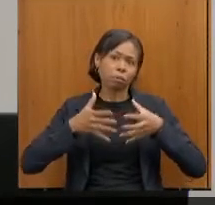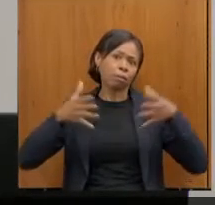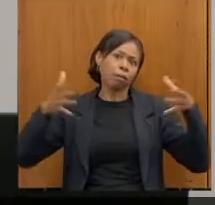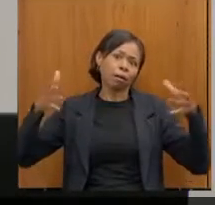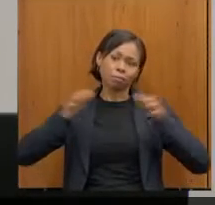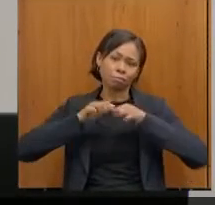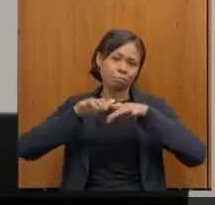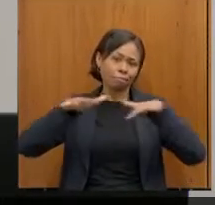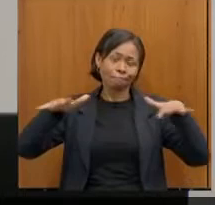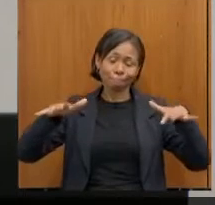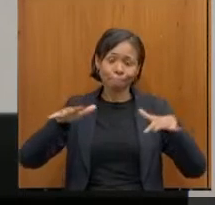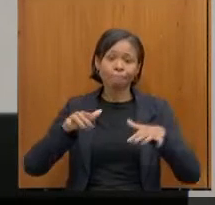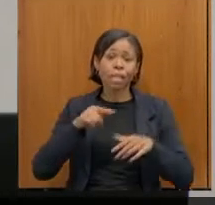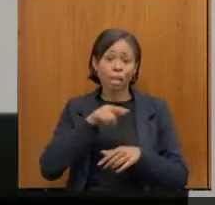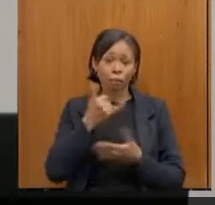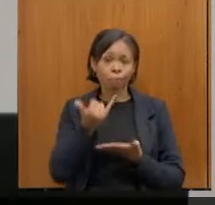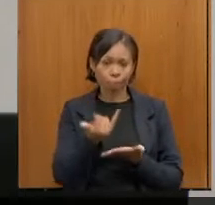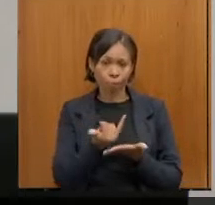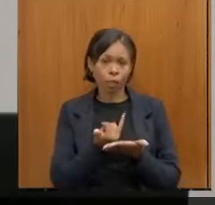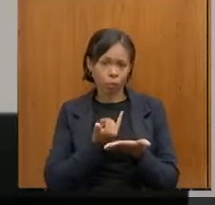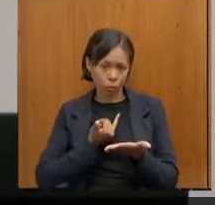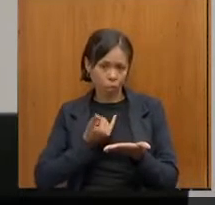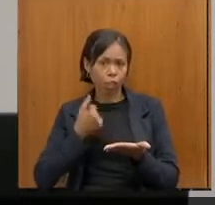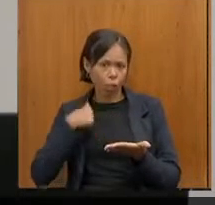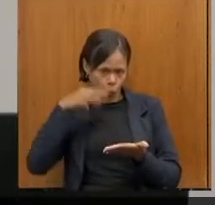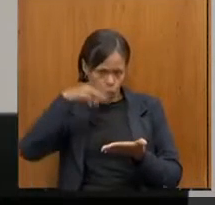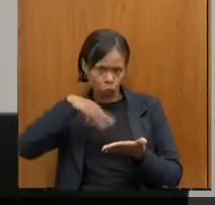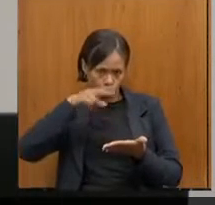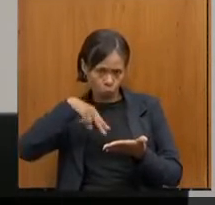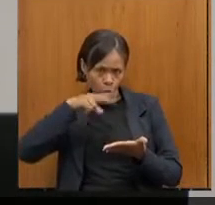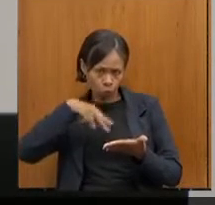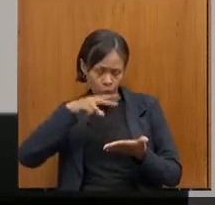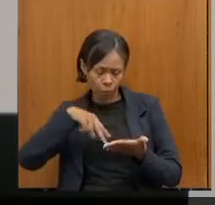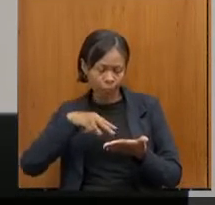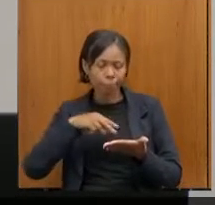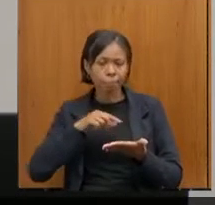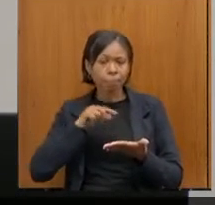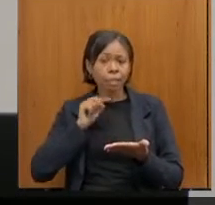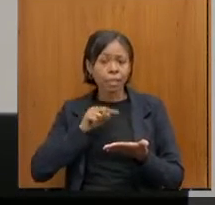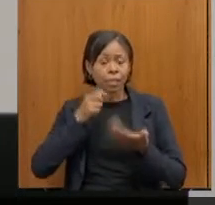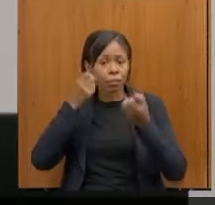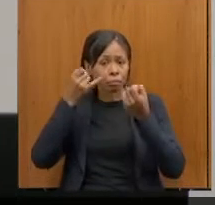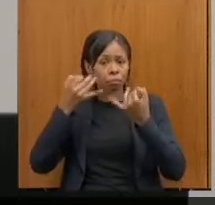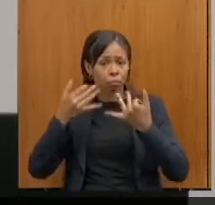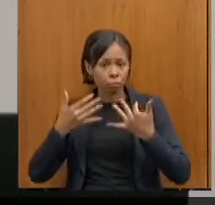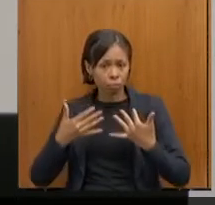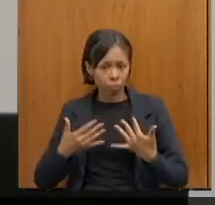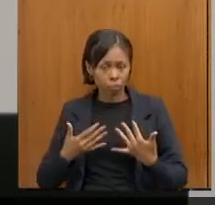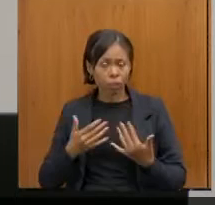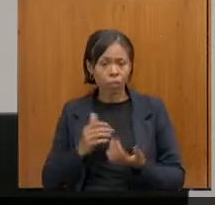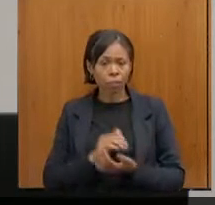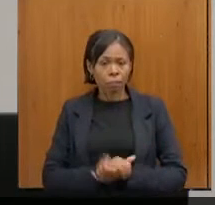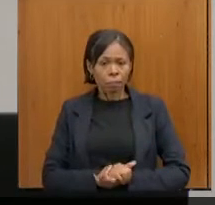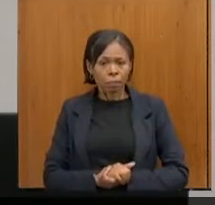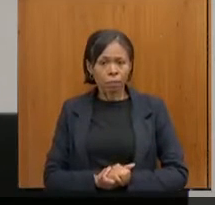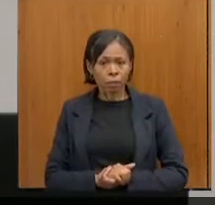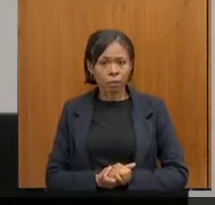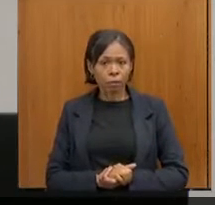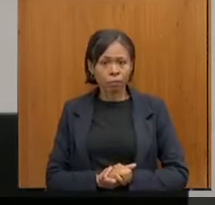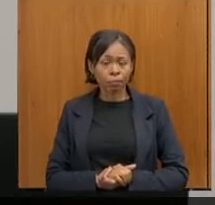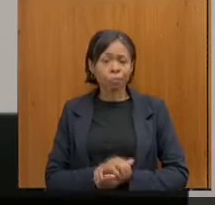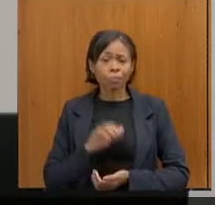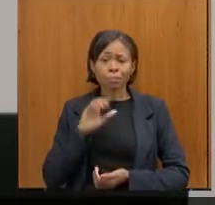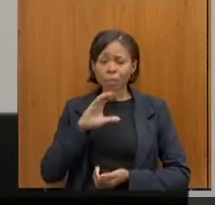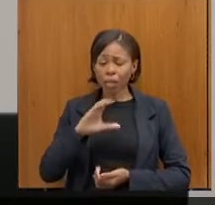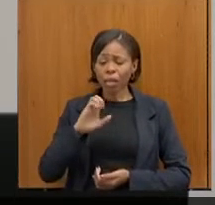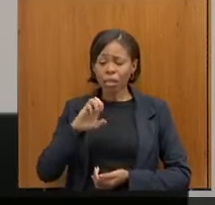relatando aqui vou tomar a liberdade de ler essa mensagem para o nosso Presidente para toda a equipe da Cemig Olha a